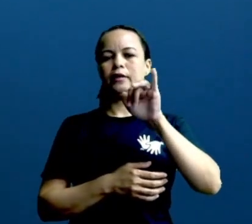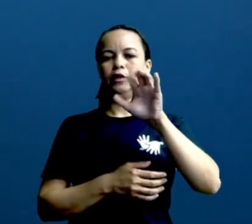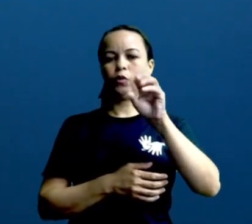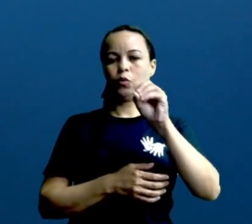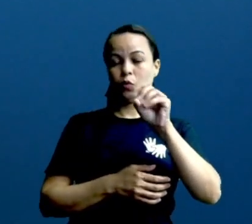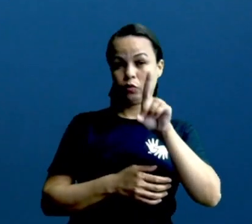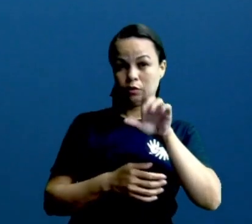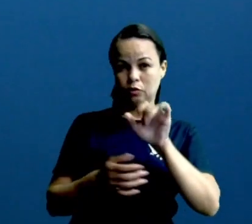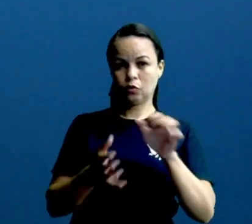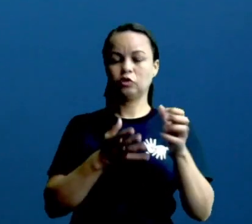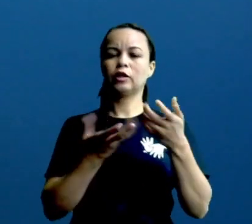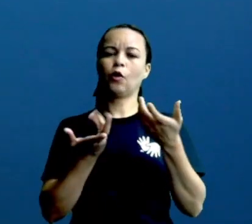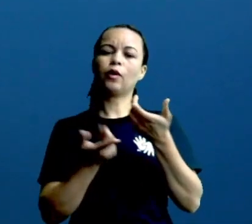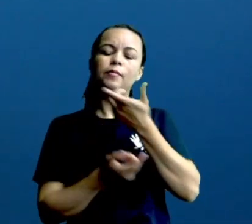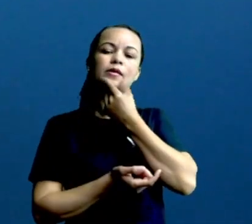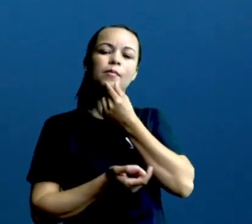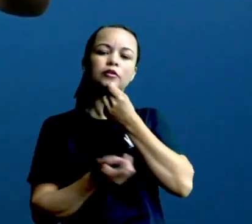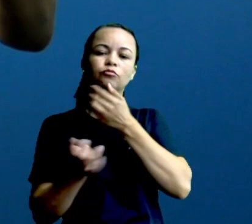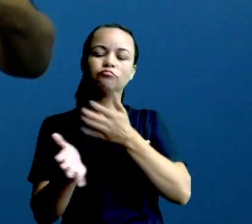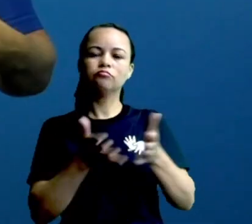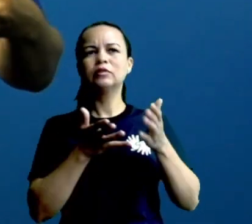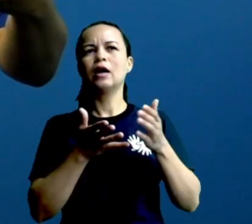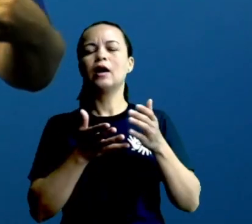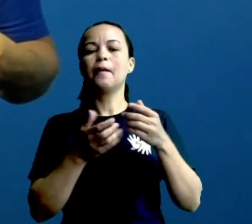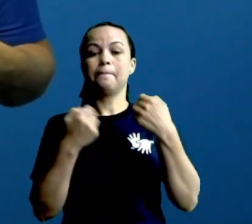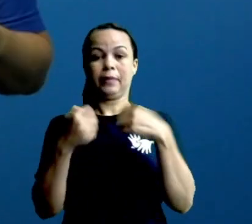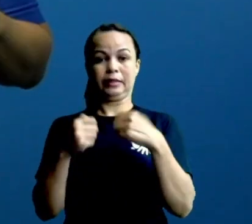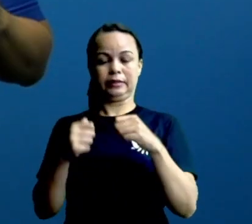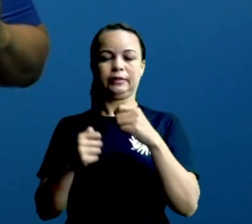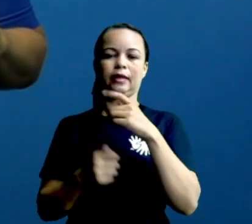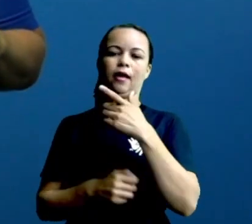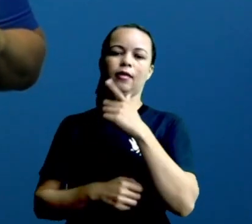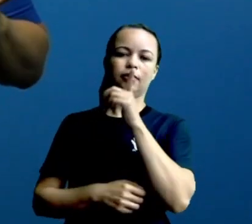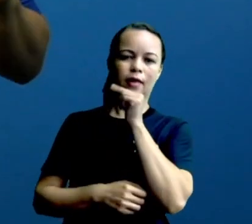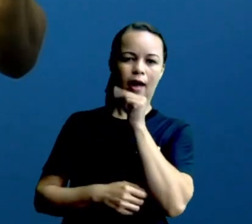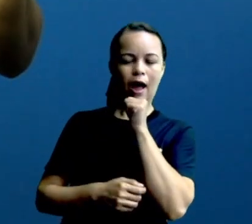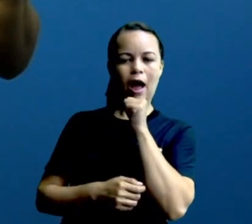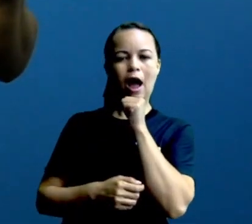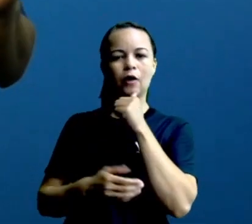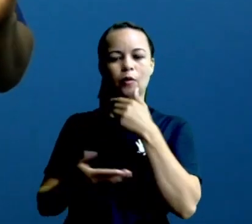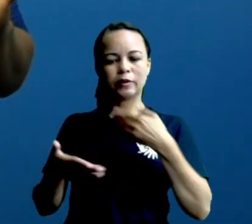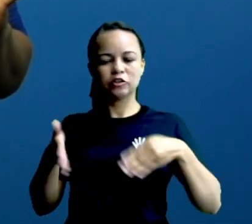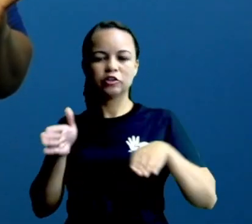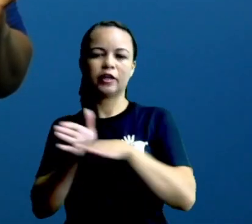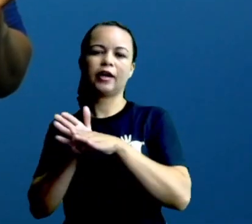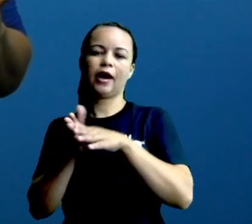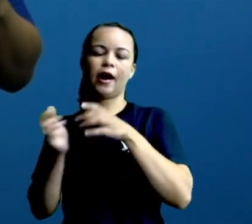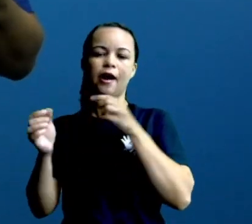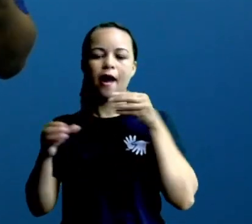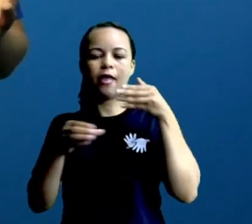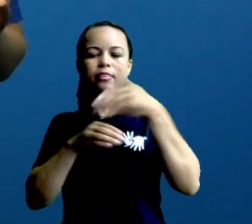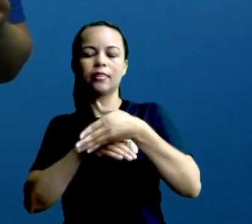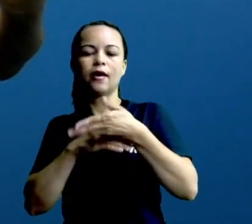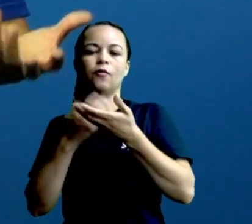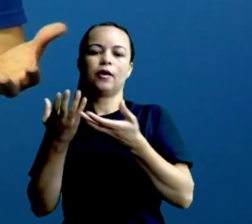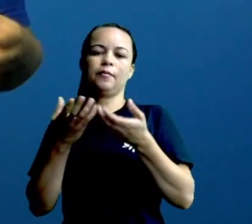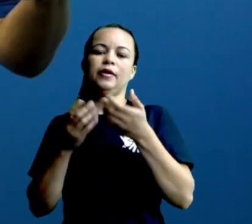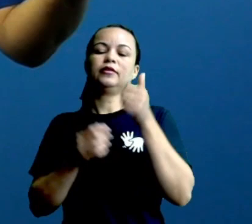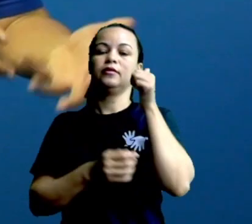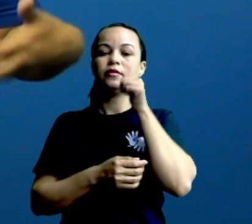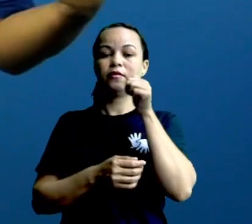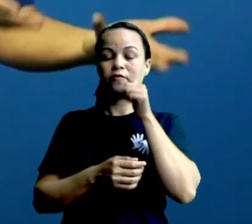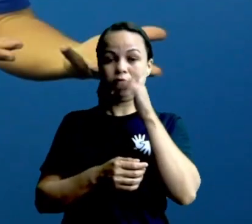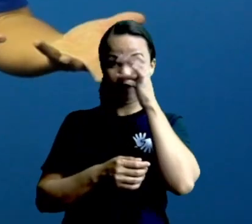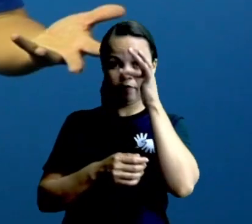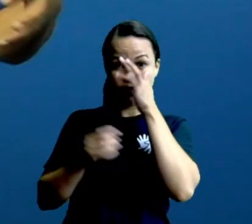que é o gameta masculino, o gameta nadante, que precisa da água para chegar onde? Até o gameta feminino para ocorrer a